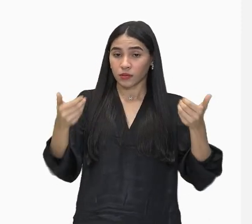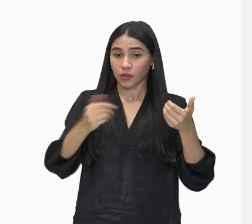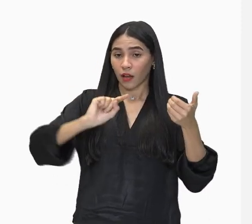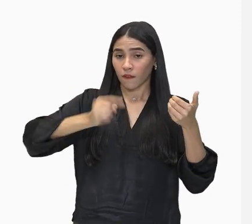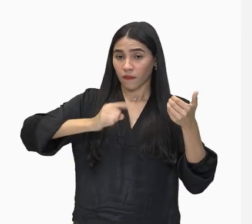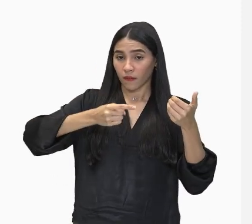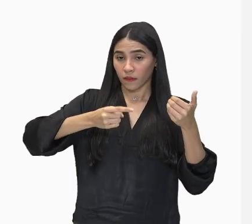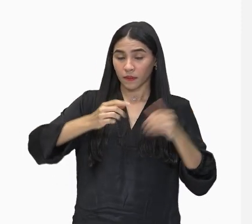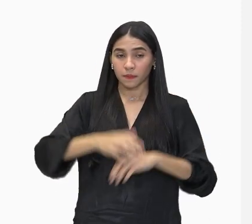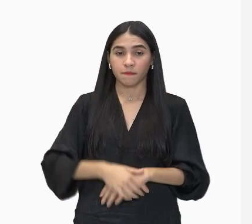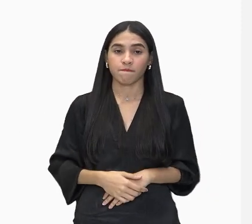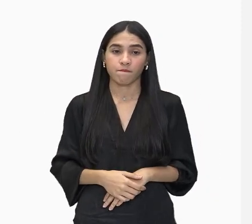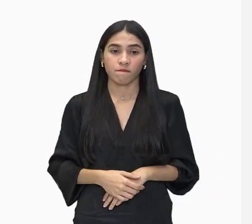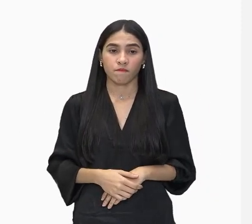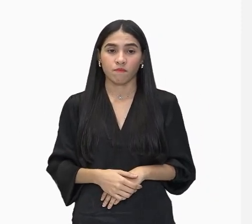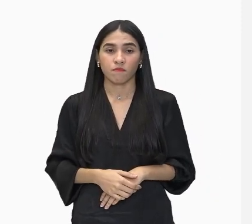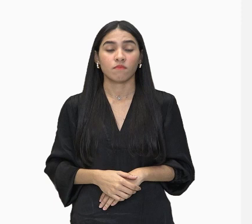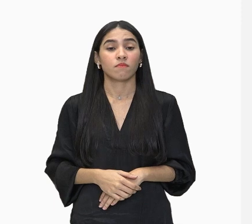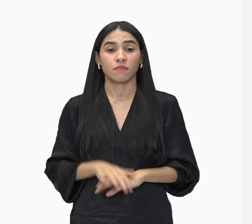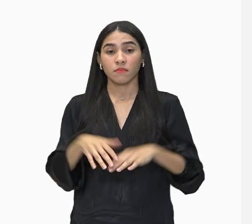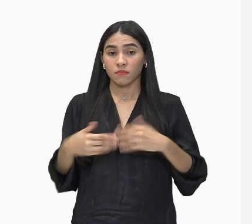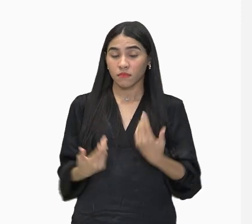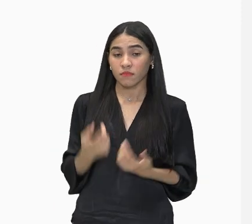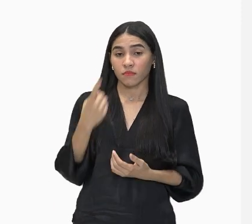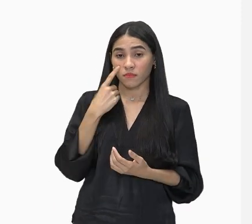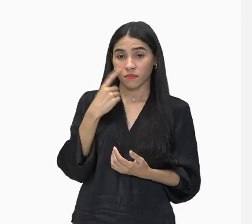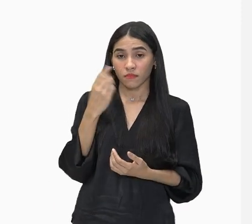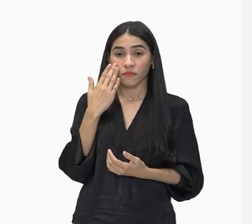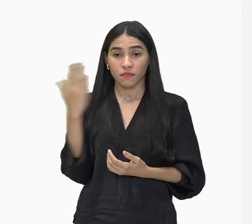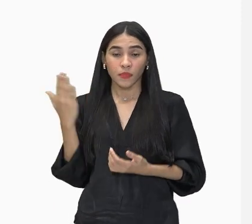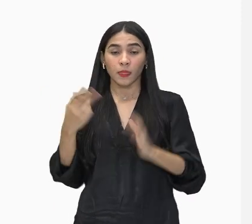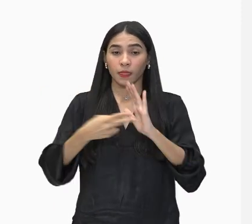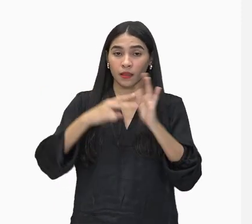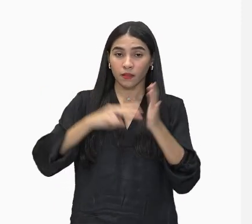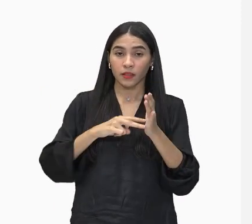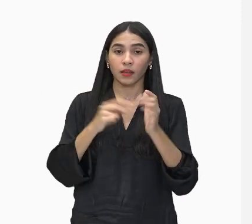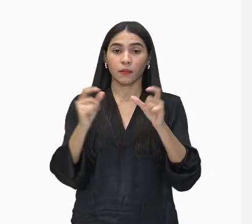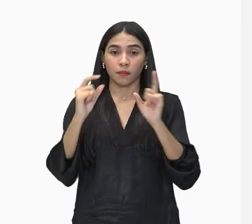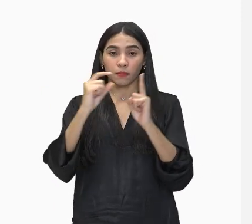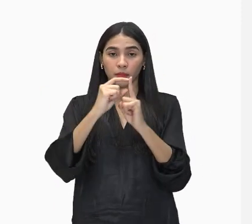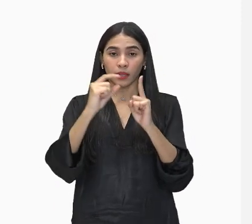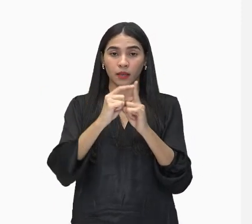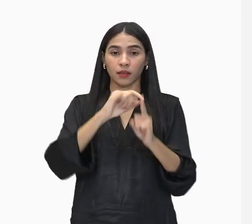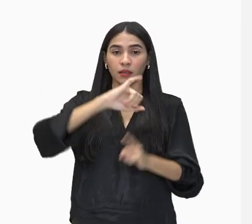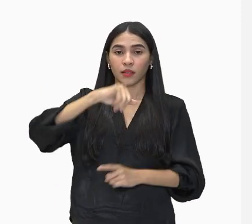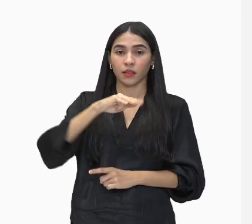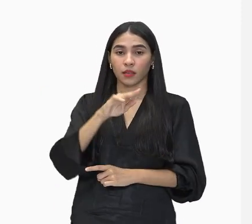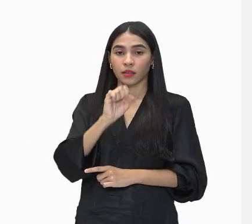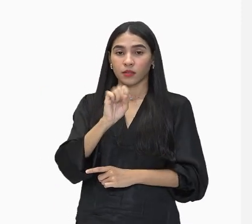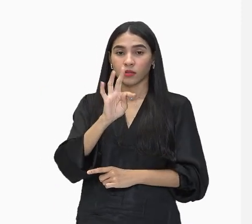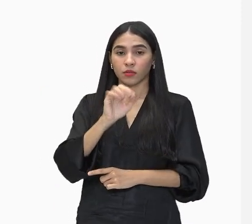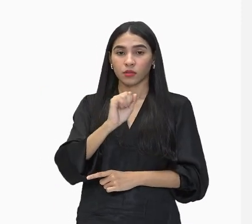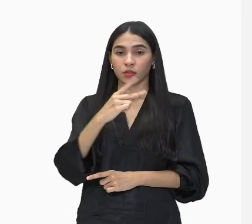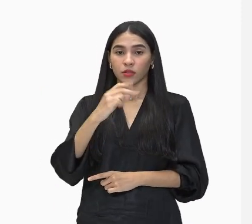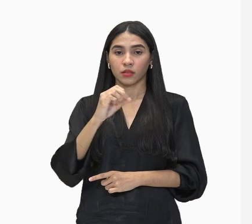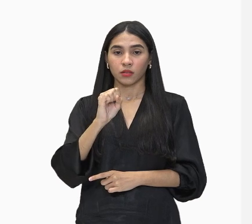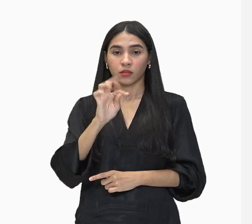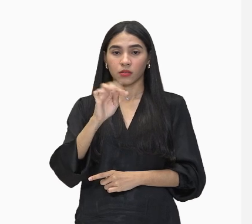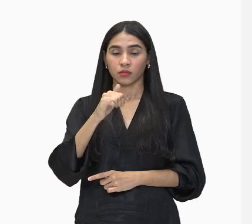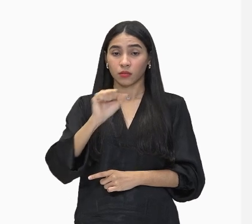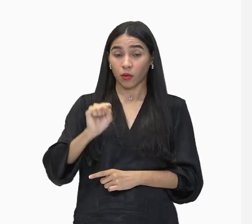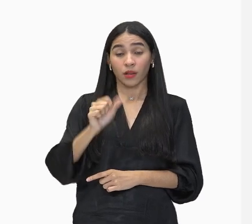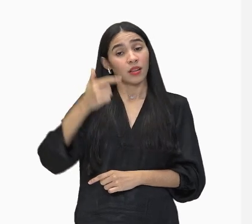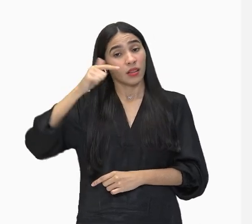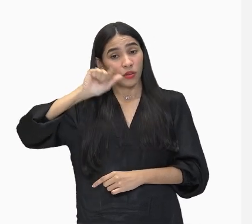vírgulas. Ok? É isso que nós temos aí, isso que significa a palavra justapostas. Certo? Então, mais